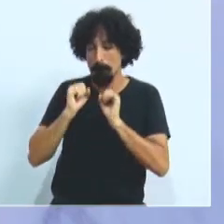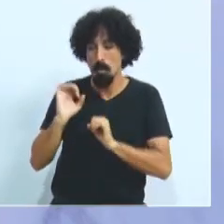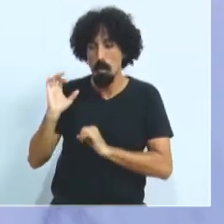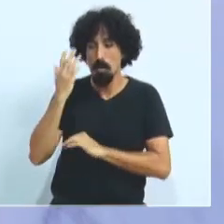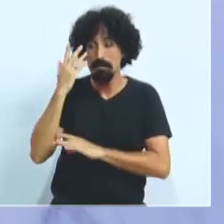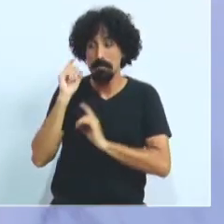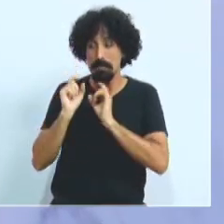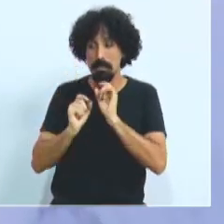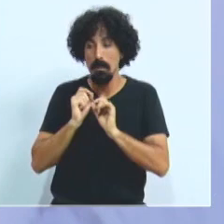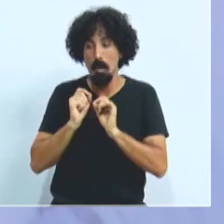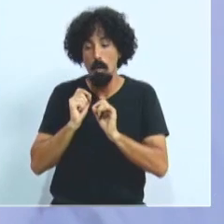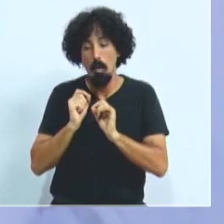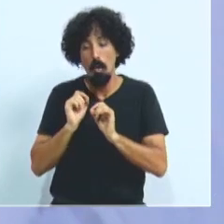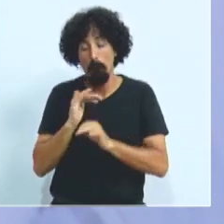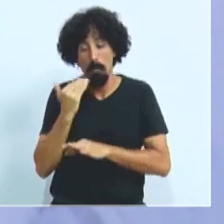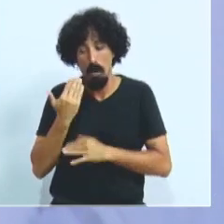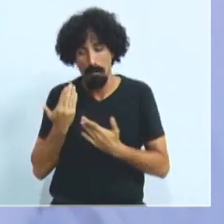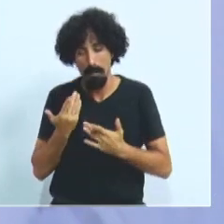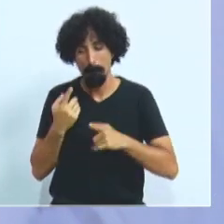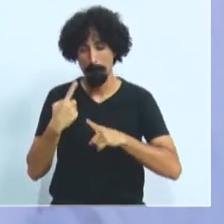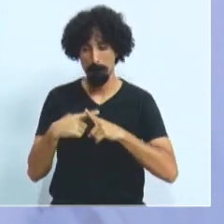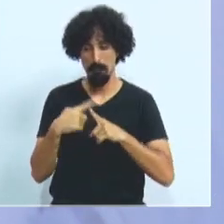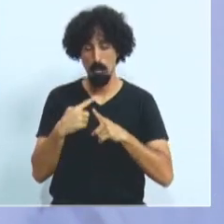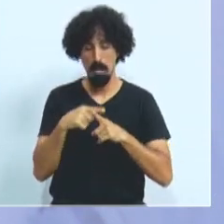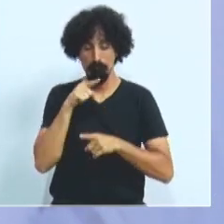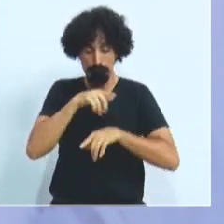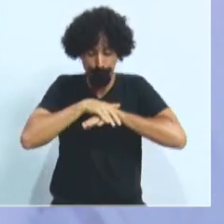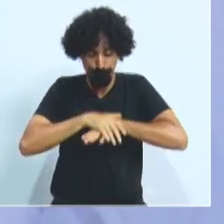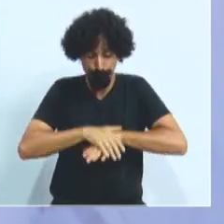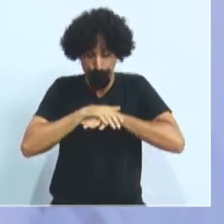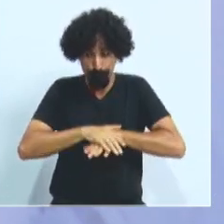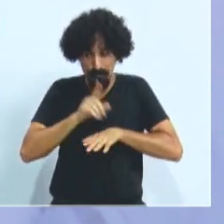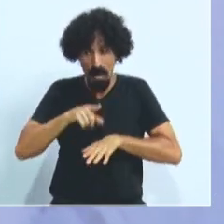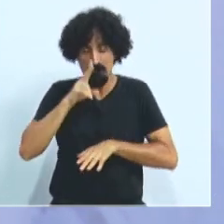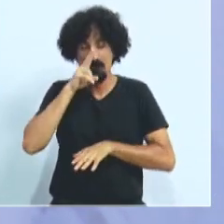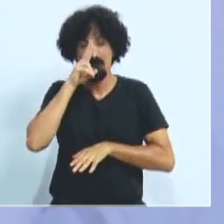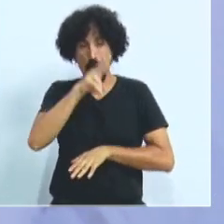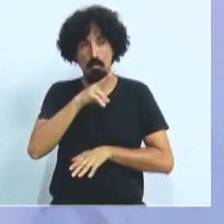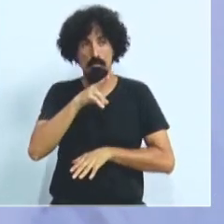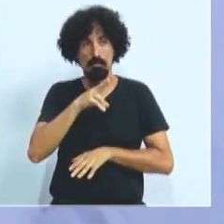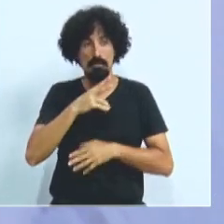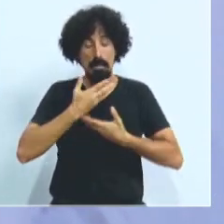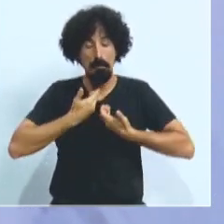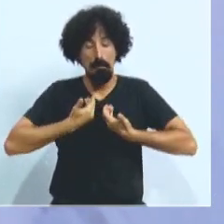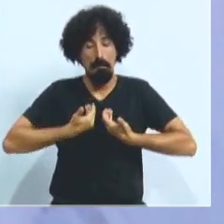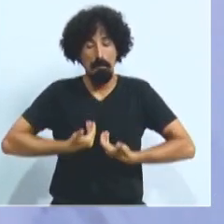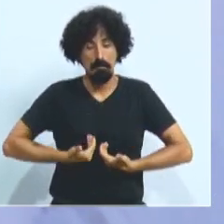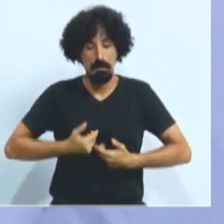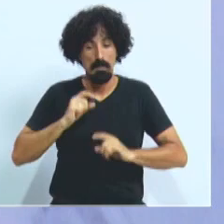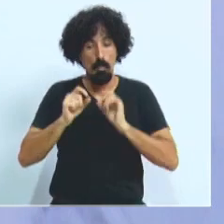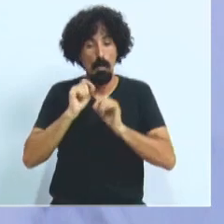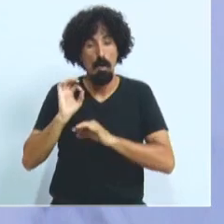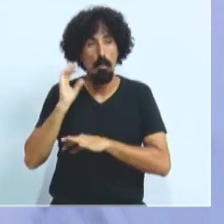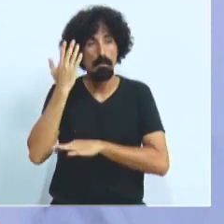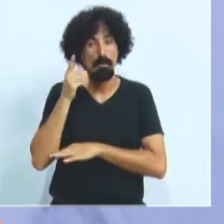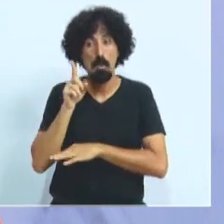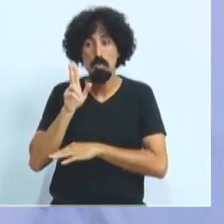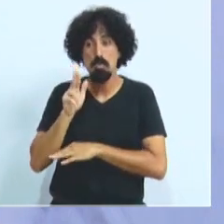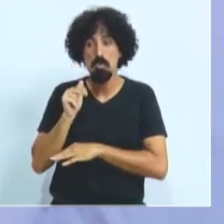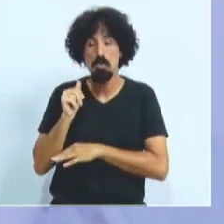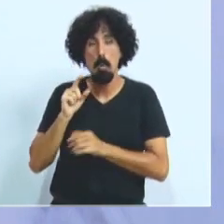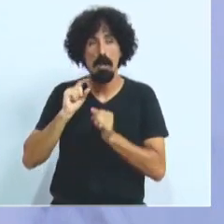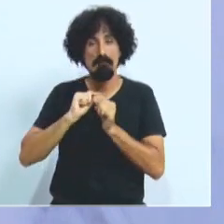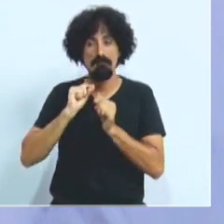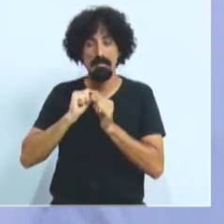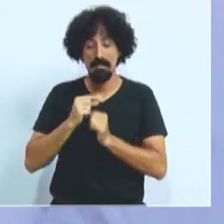porque o procedimento de massagem cardíaca, ele é bem forte, ele cansa, né? Então, o que que acontece? Você nunca pode fazer a massagem